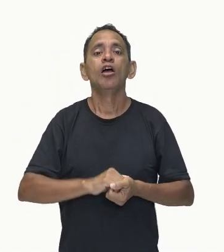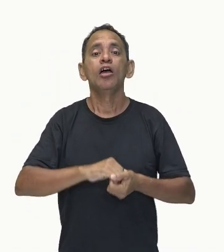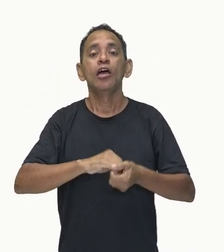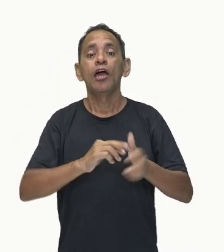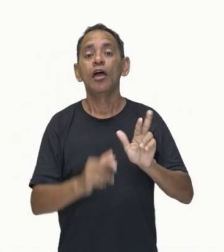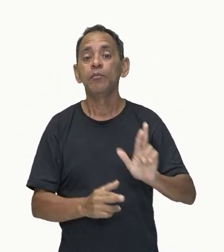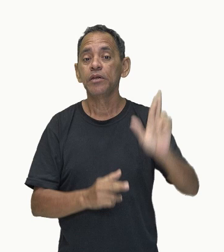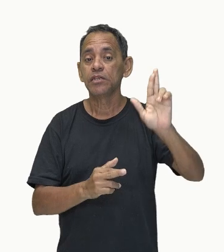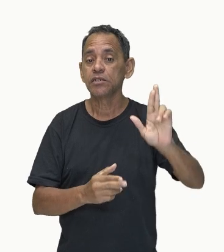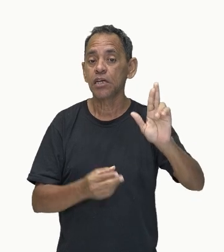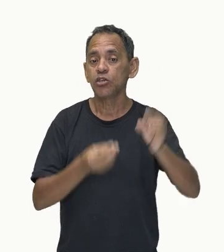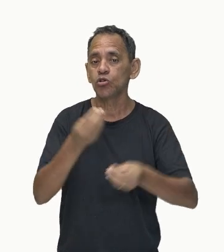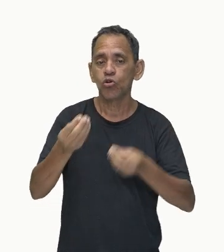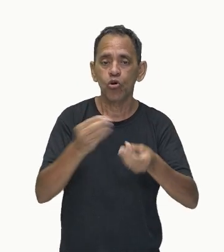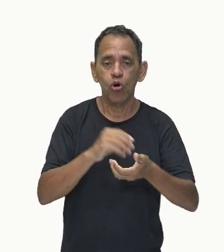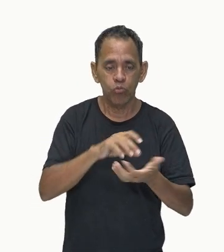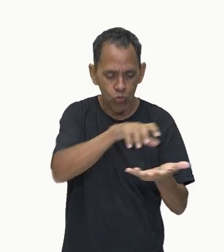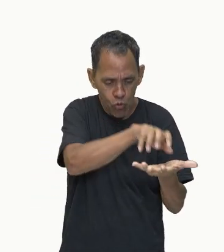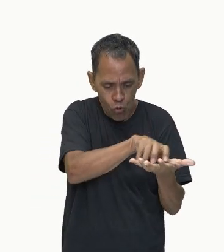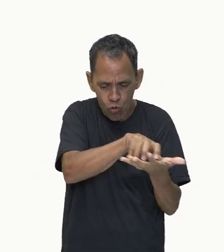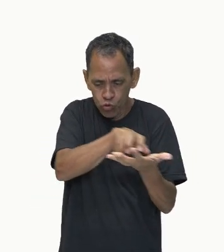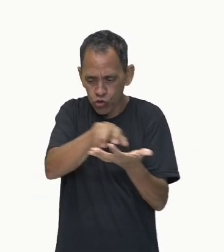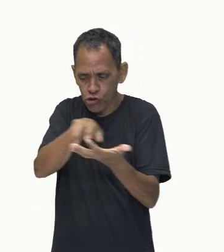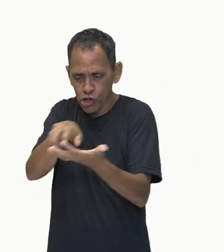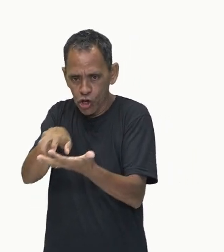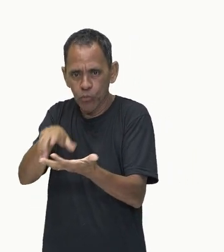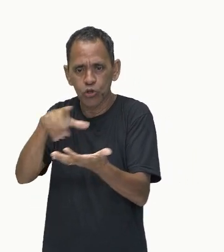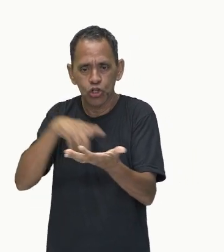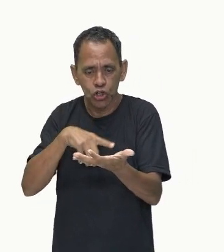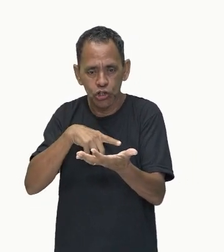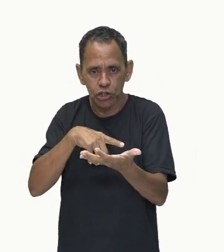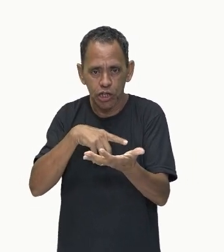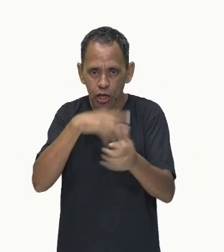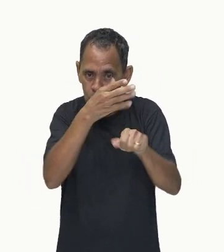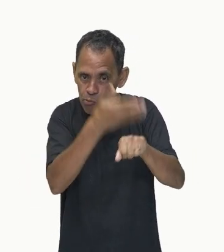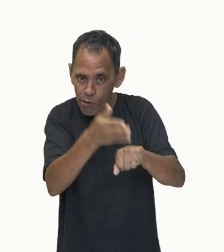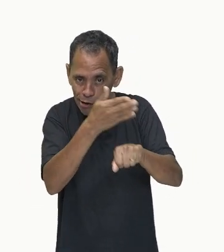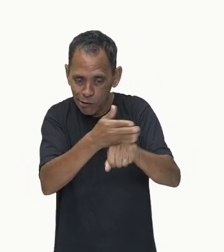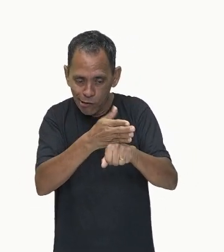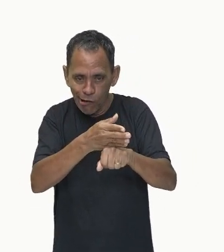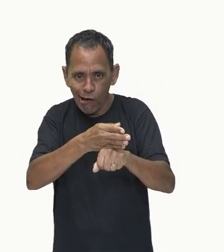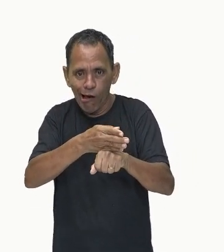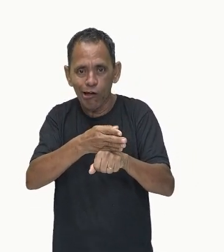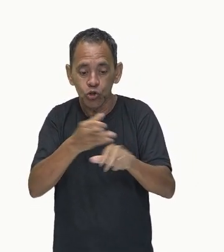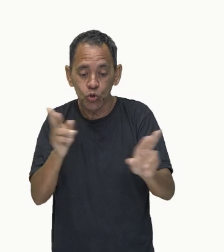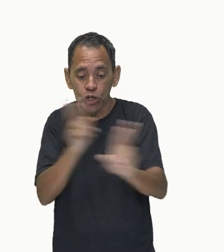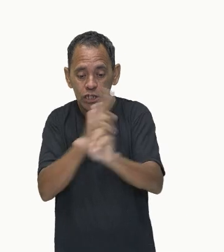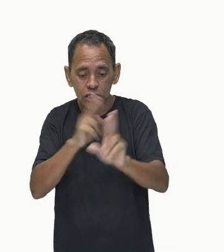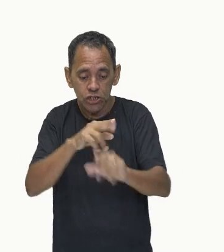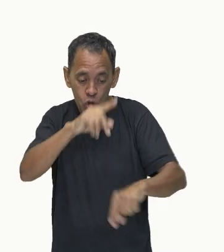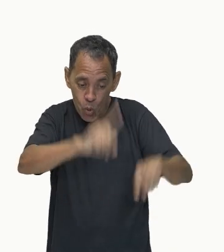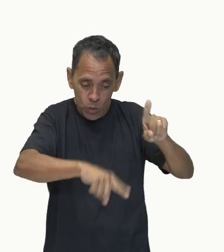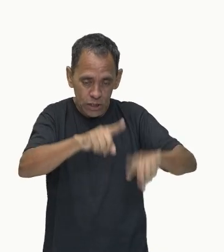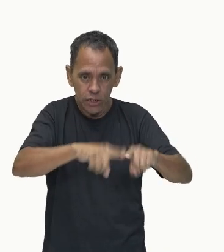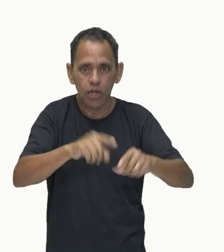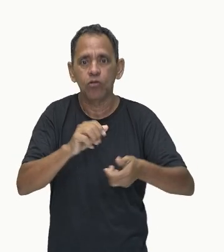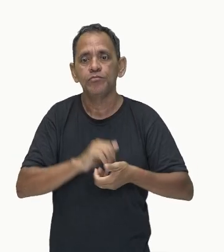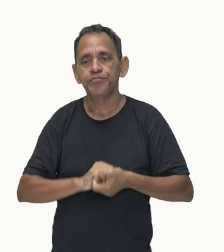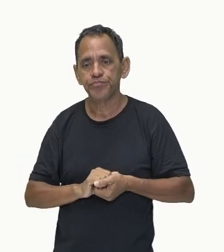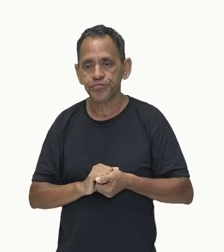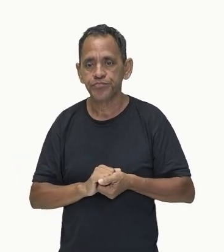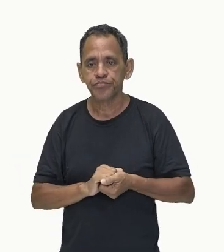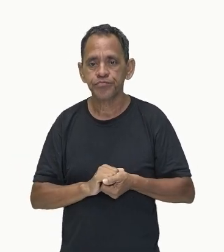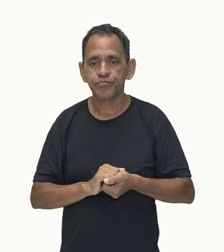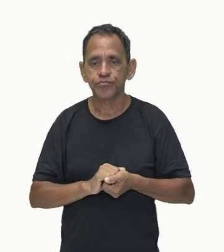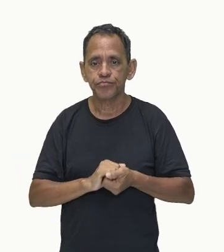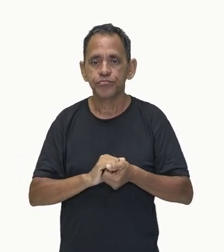e o deslocamento sofrido pelo corpo. Então aí está. Simplesmente, né, pessoal,